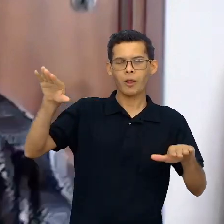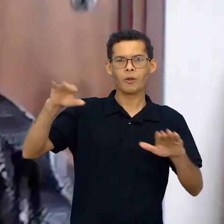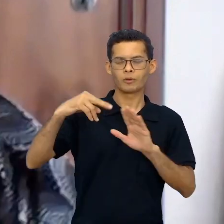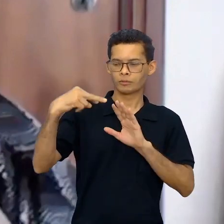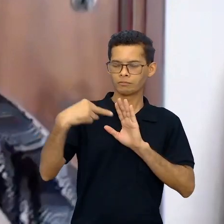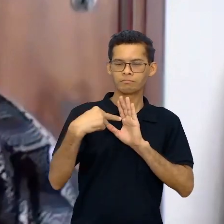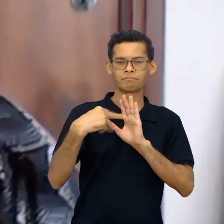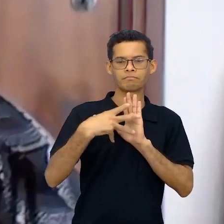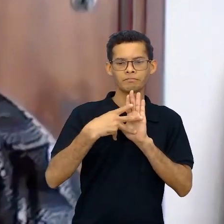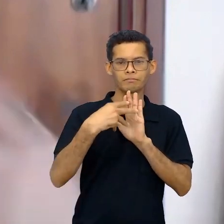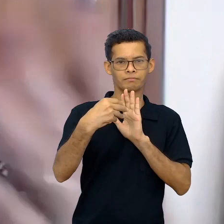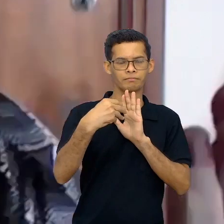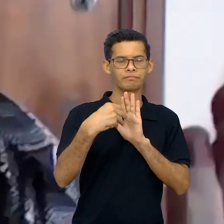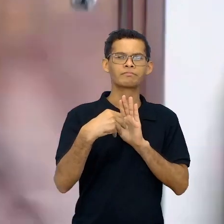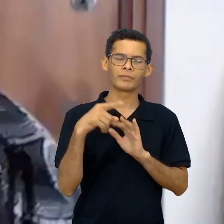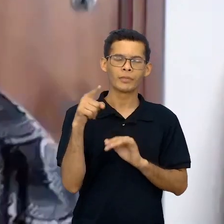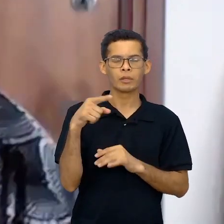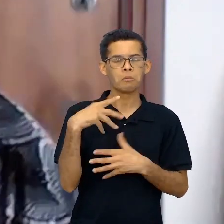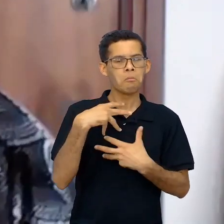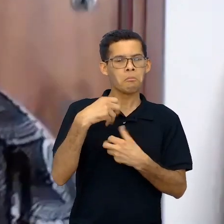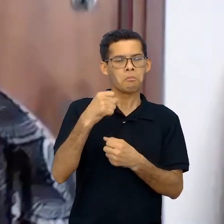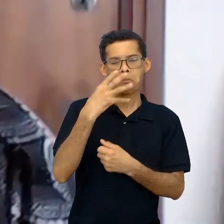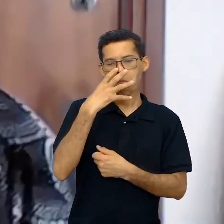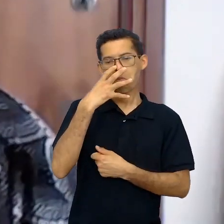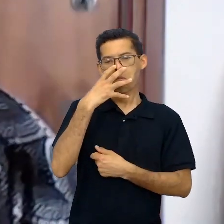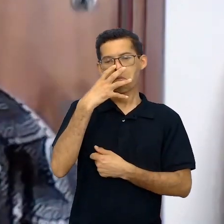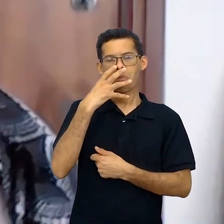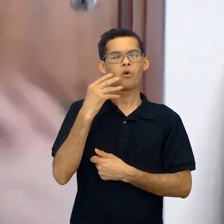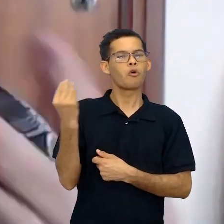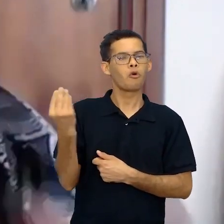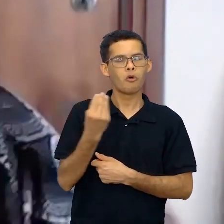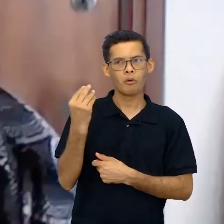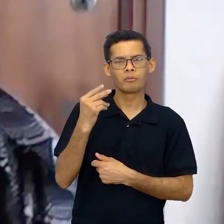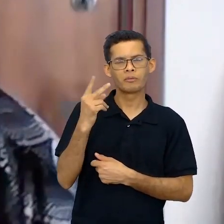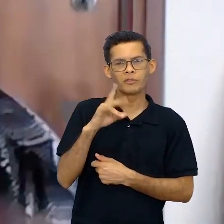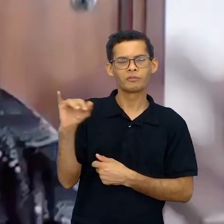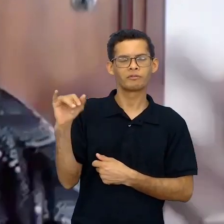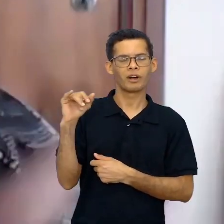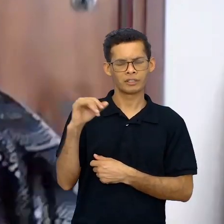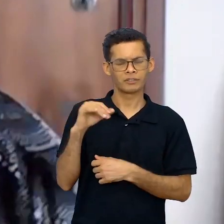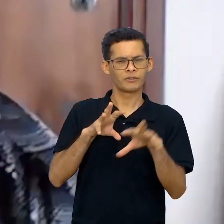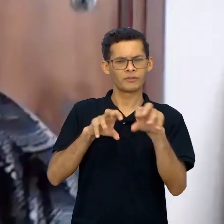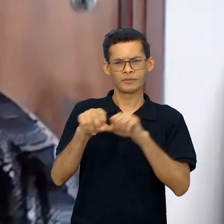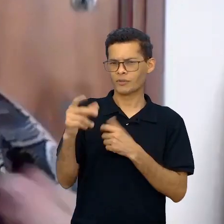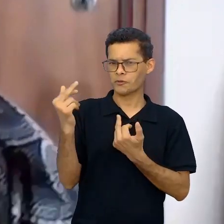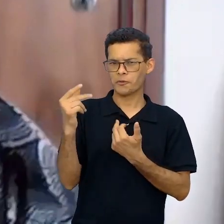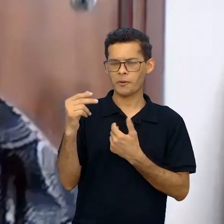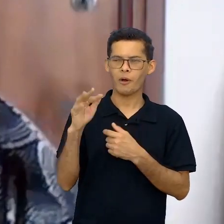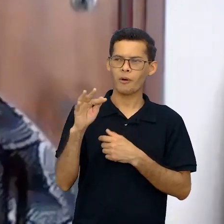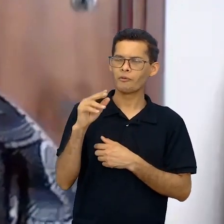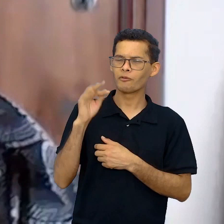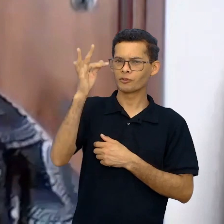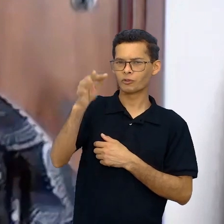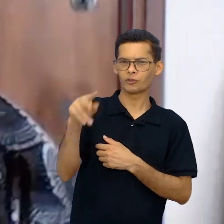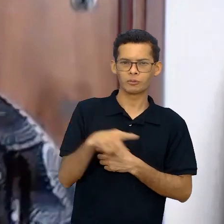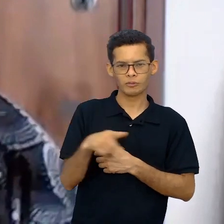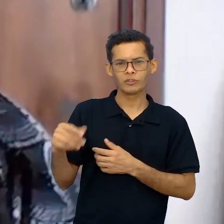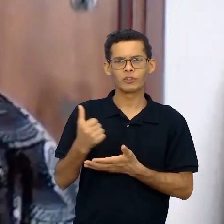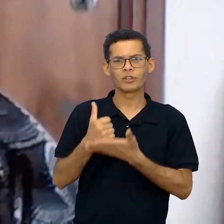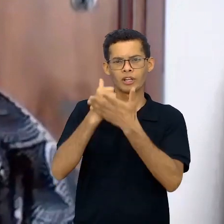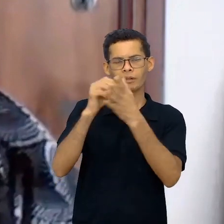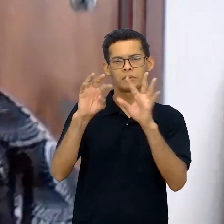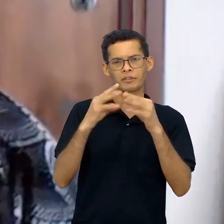vida, nos estudos, né? Levam o nosso prazer de dar aula para casa deles, para a família,